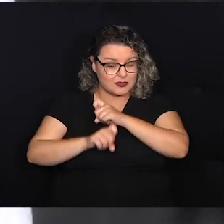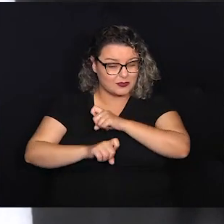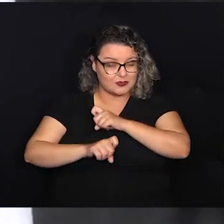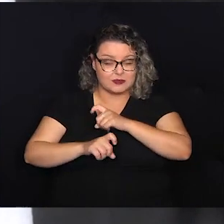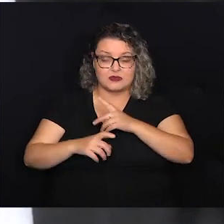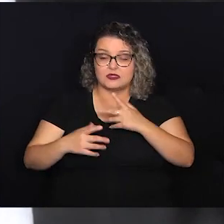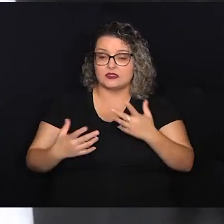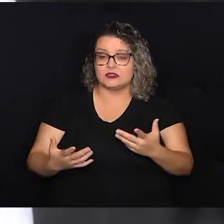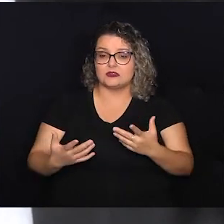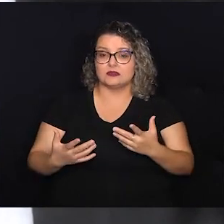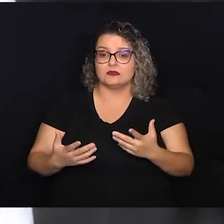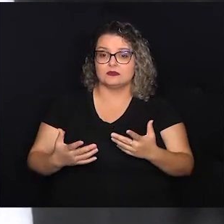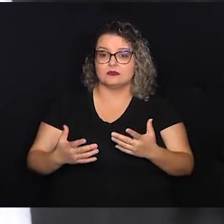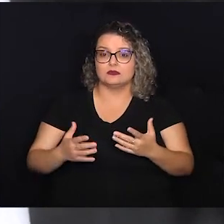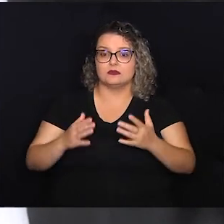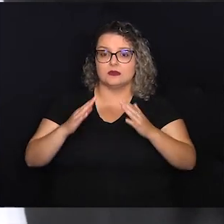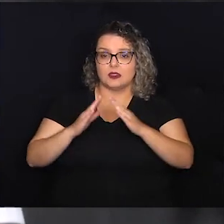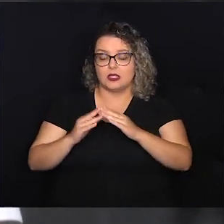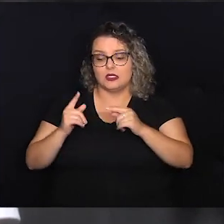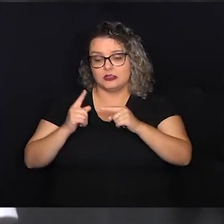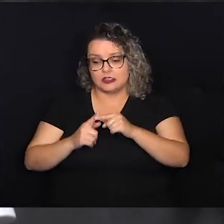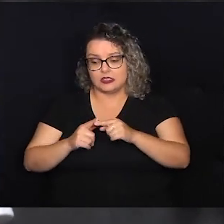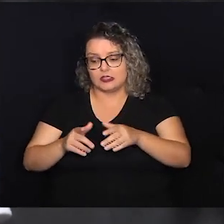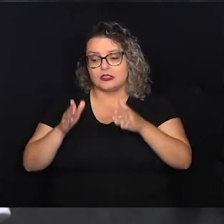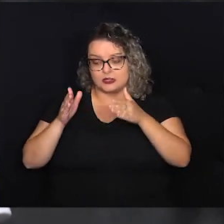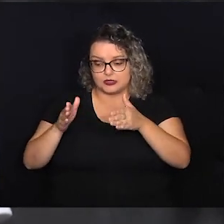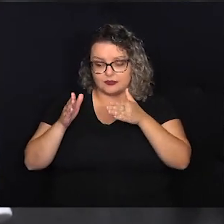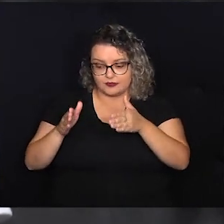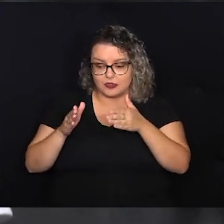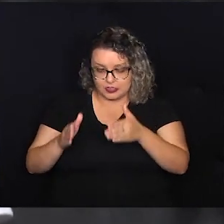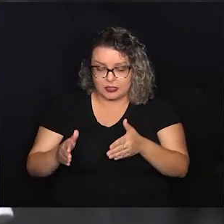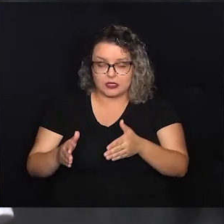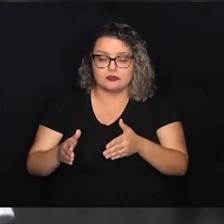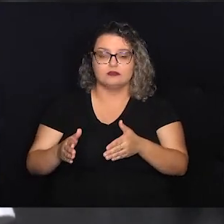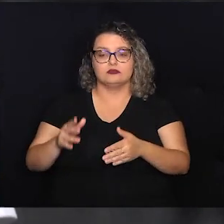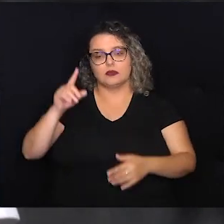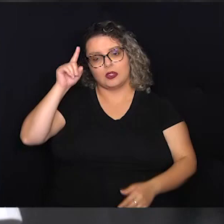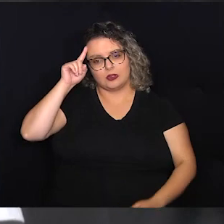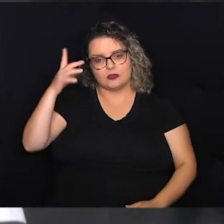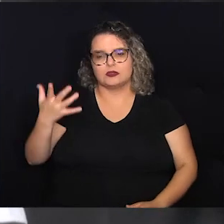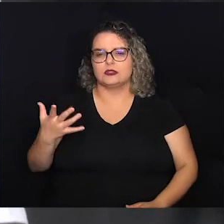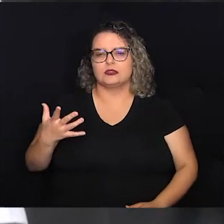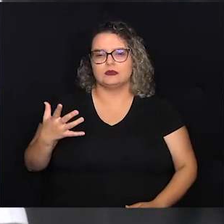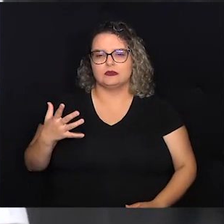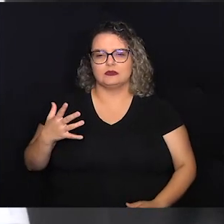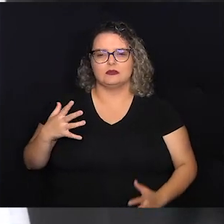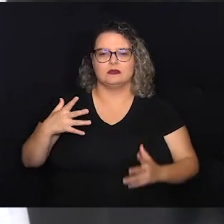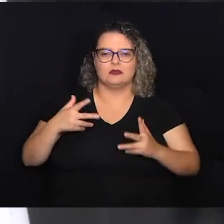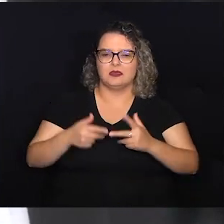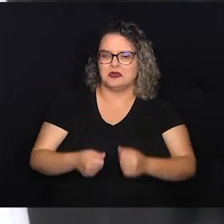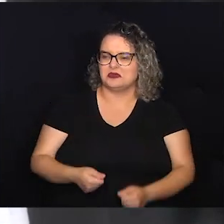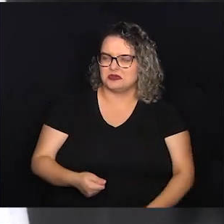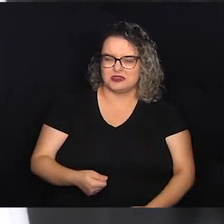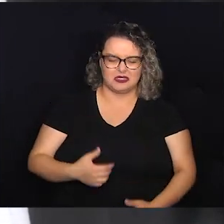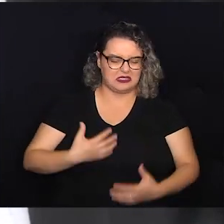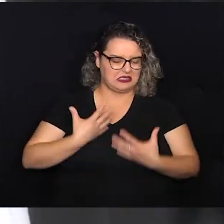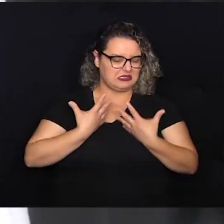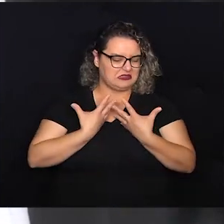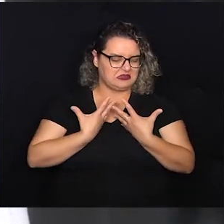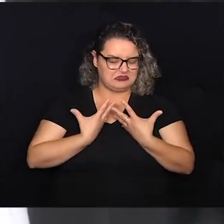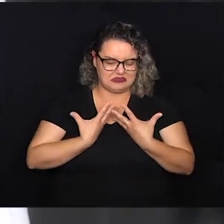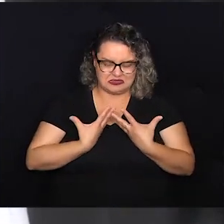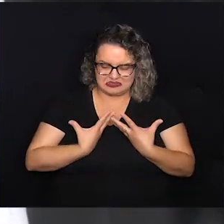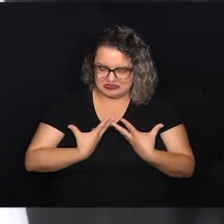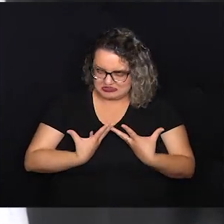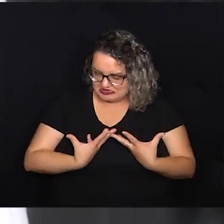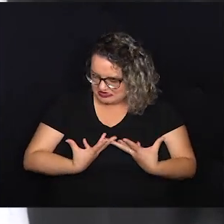e seguindo a igreja, eu, certo dia, já totalmente moribundo,